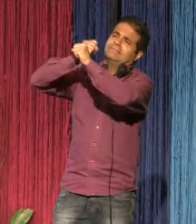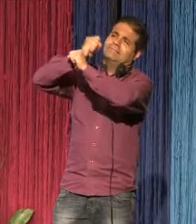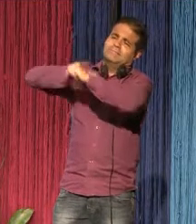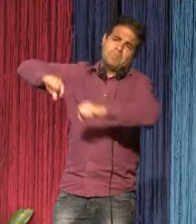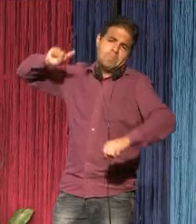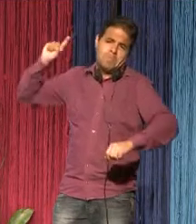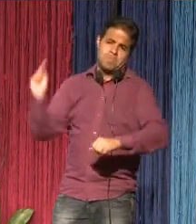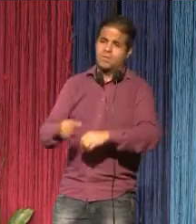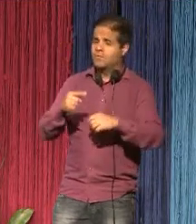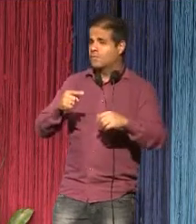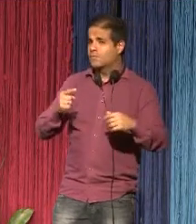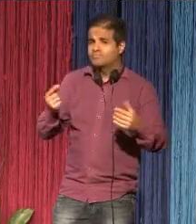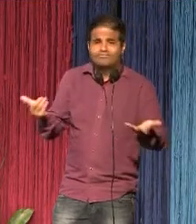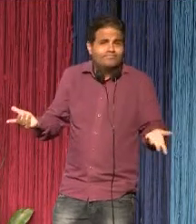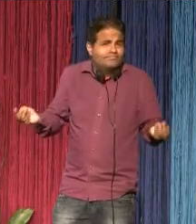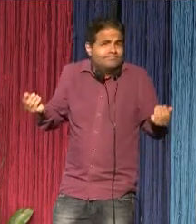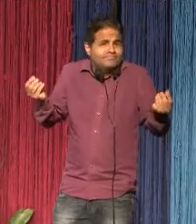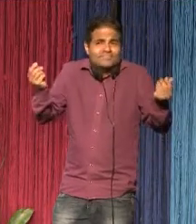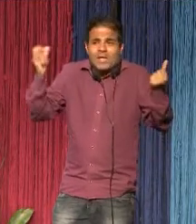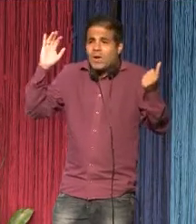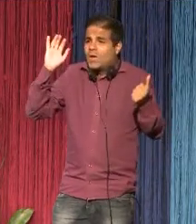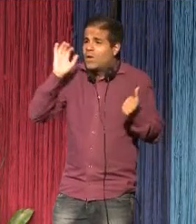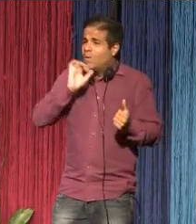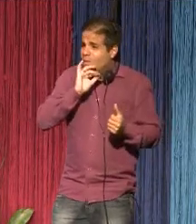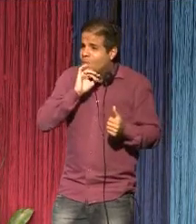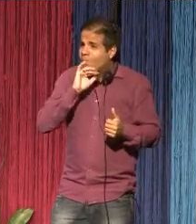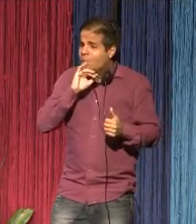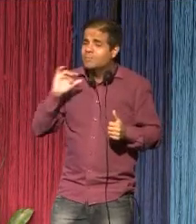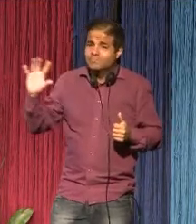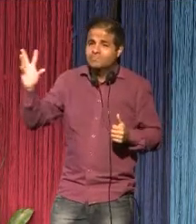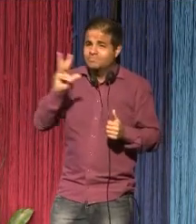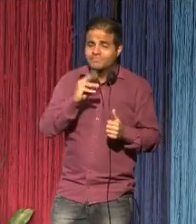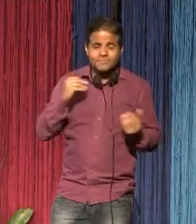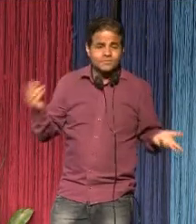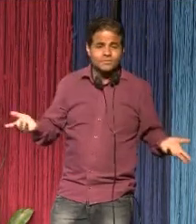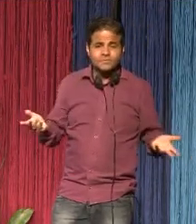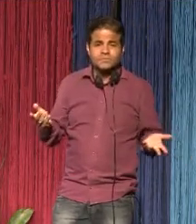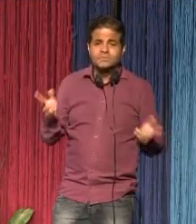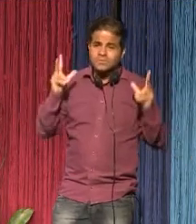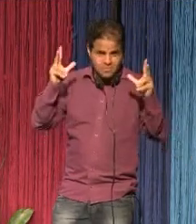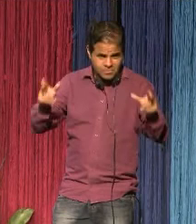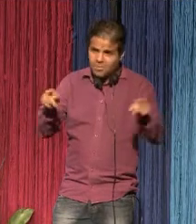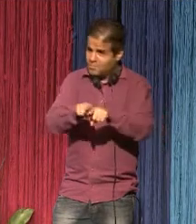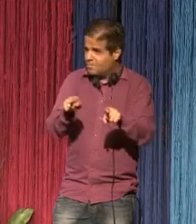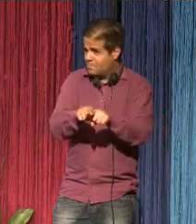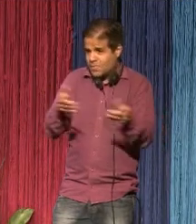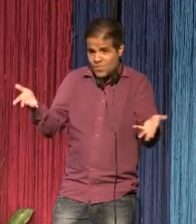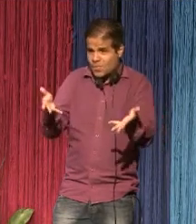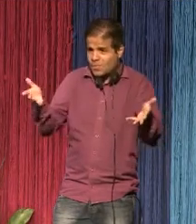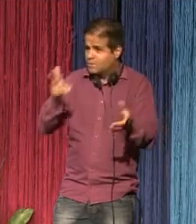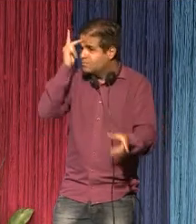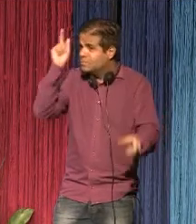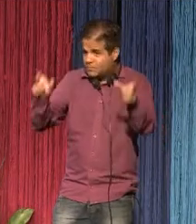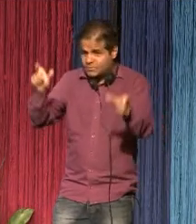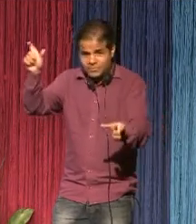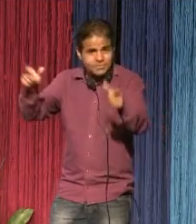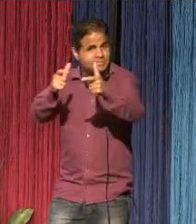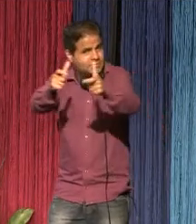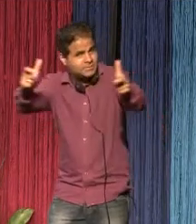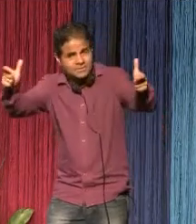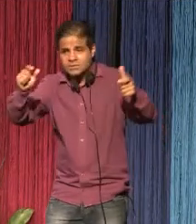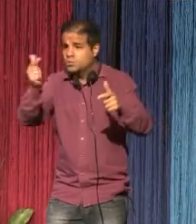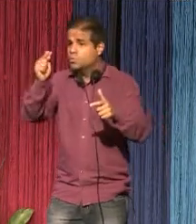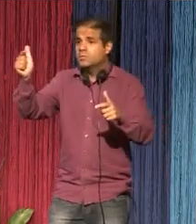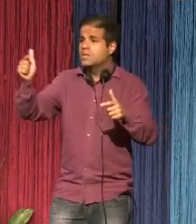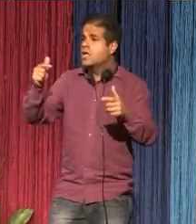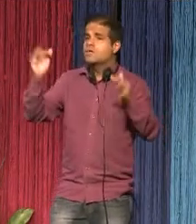era dramática para todos nós. Como é hoje também para muitos de nós que não